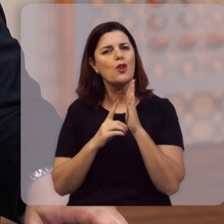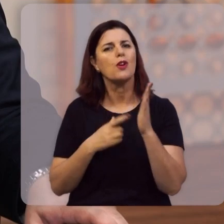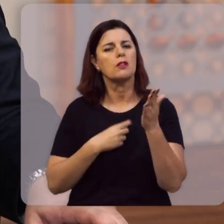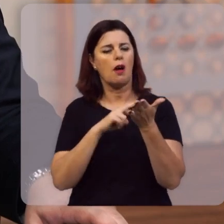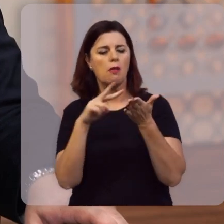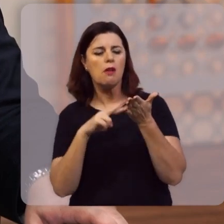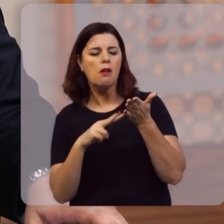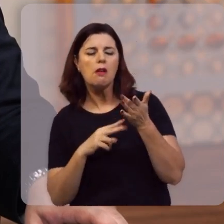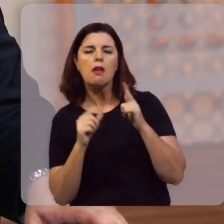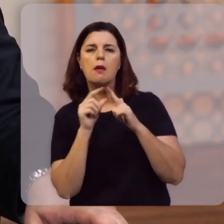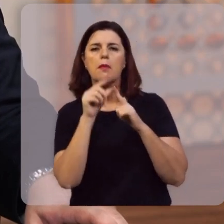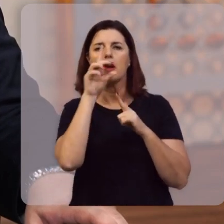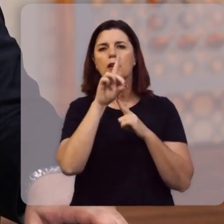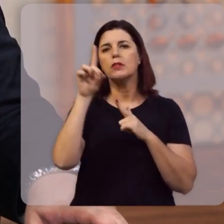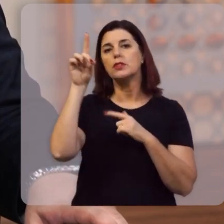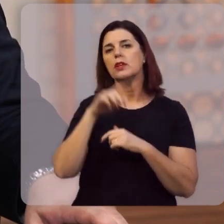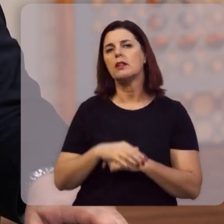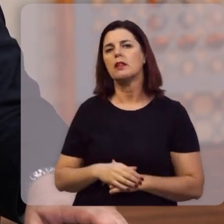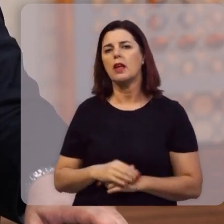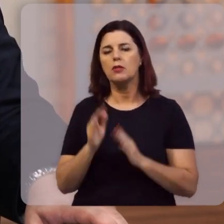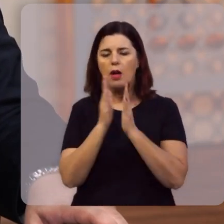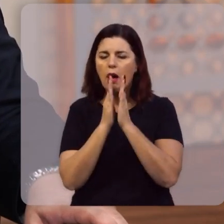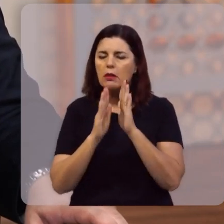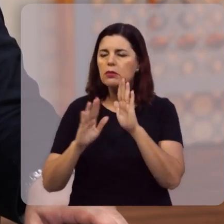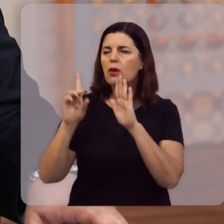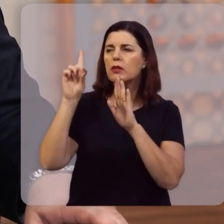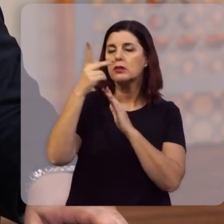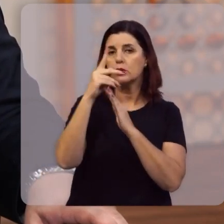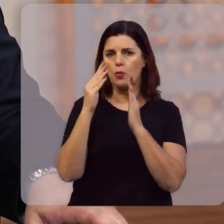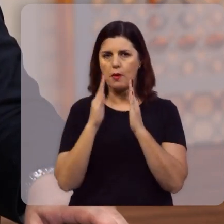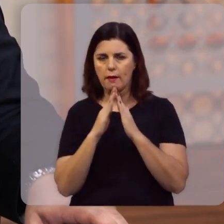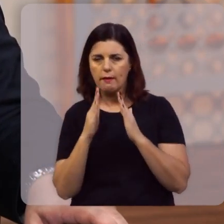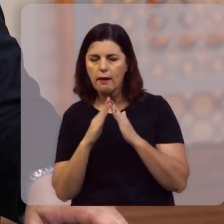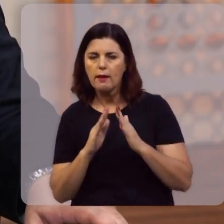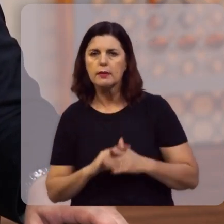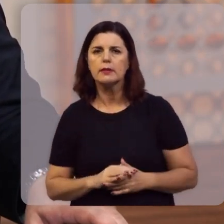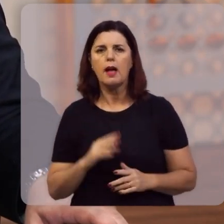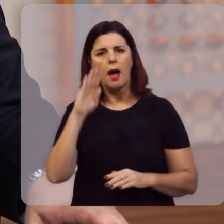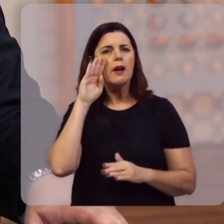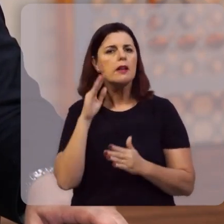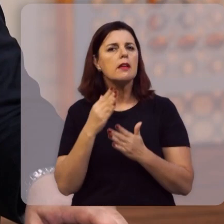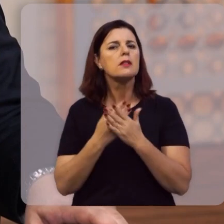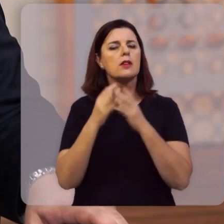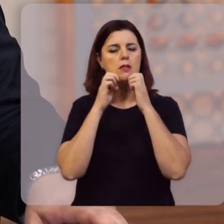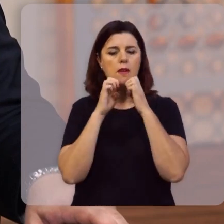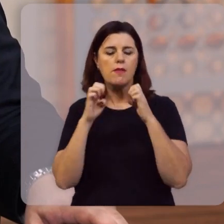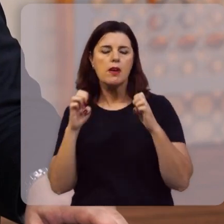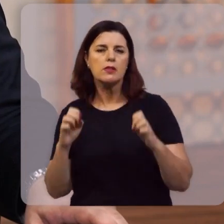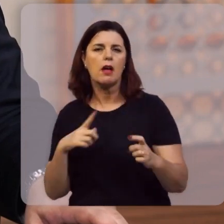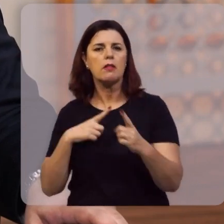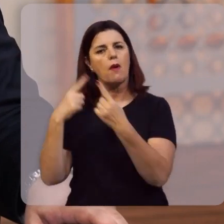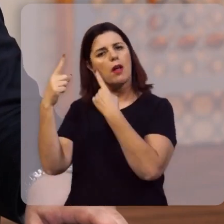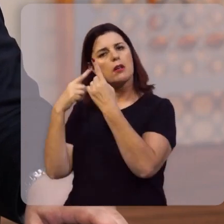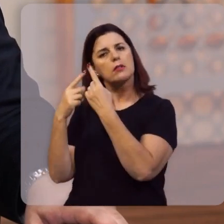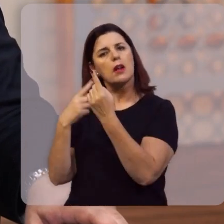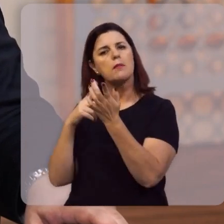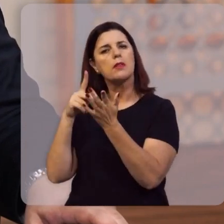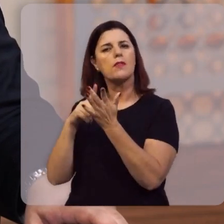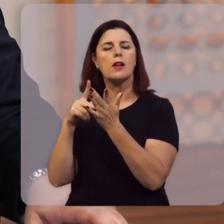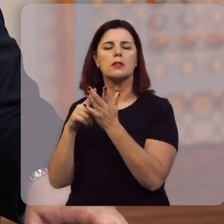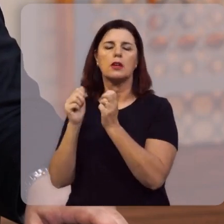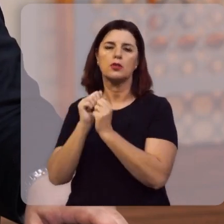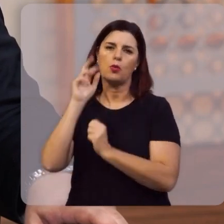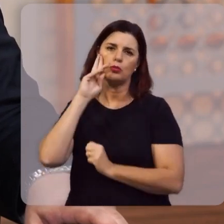as Escrituras, em que você adora a Deus na sua casa, em que você crê no Evangelho e tem um relacionamento vivo e pessoal